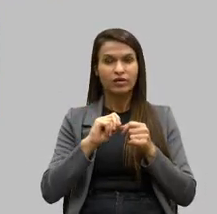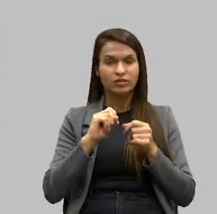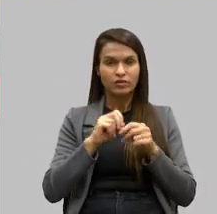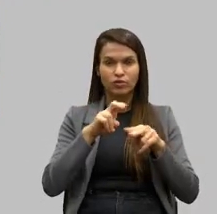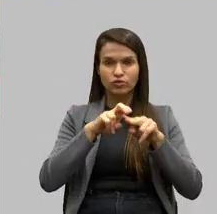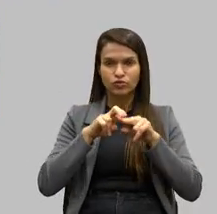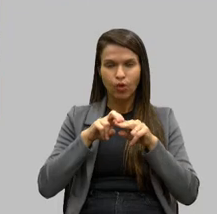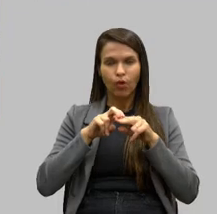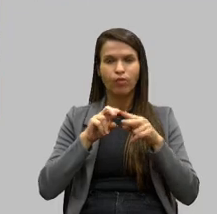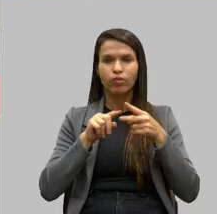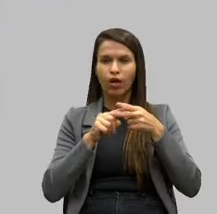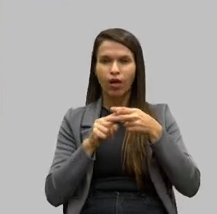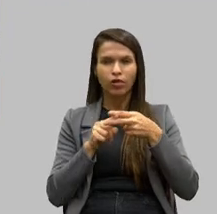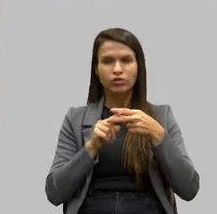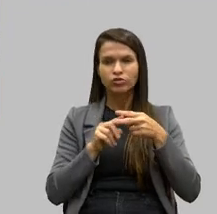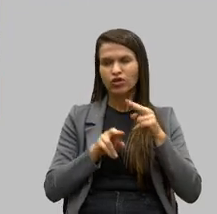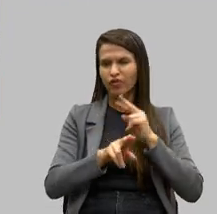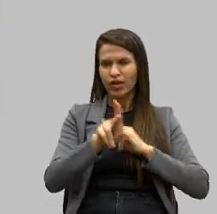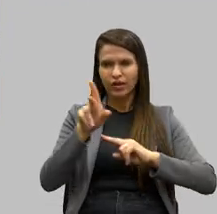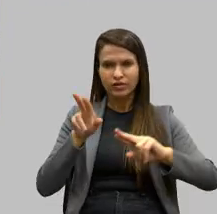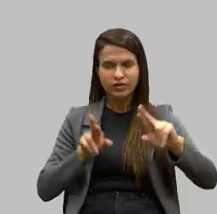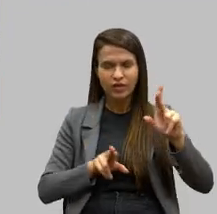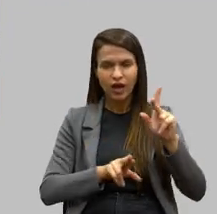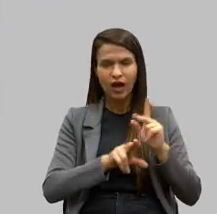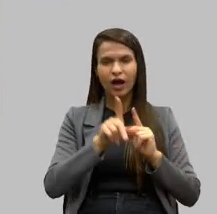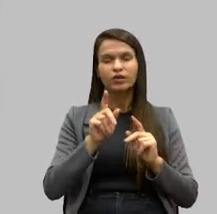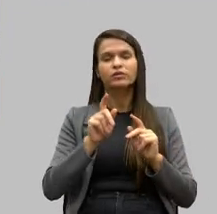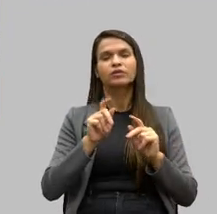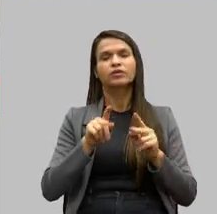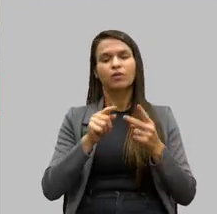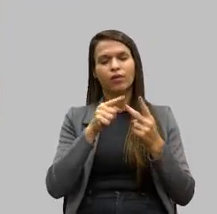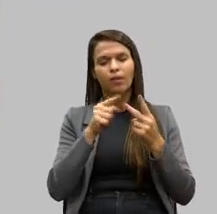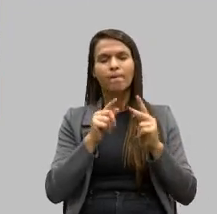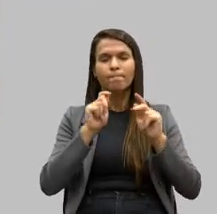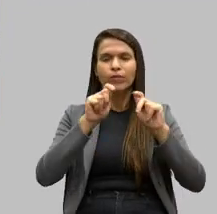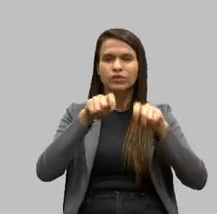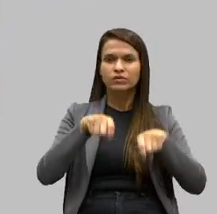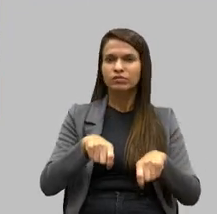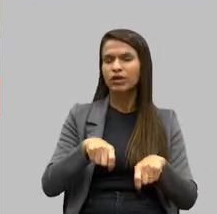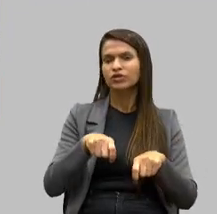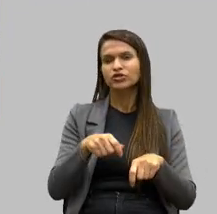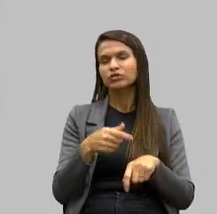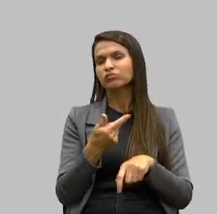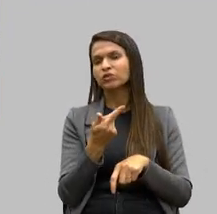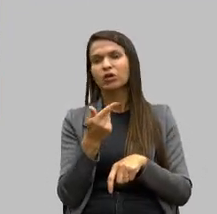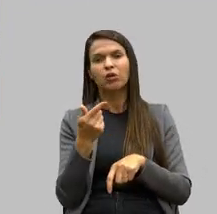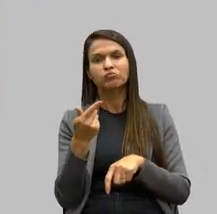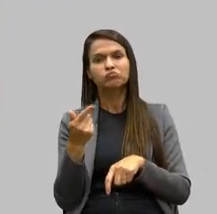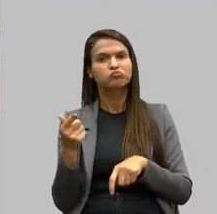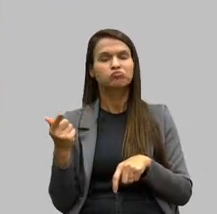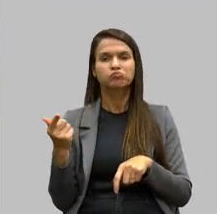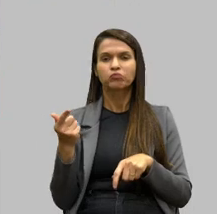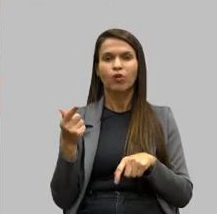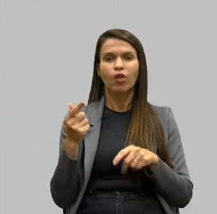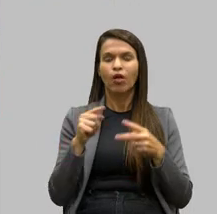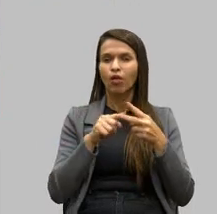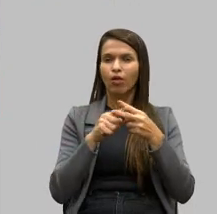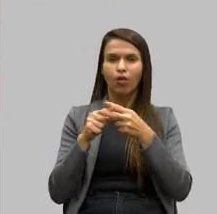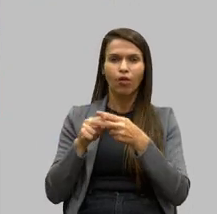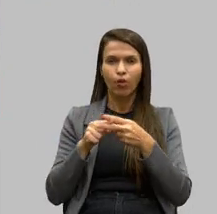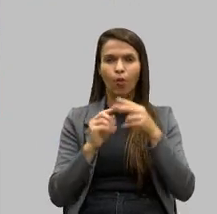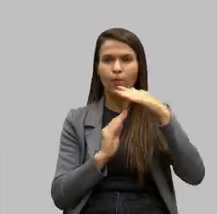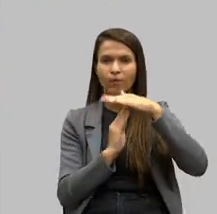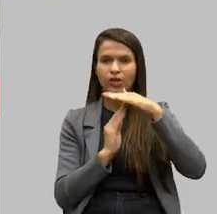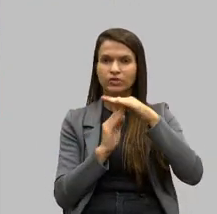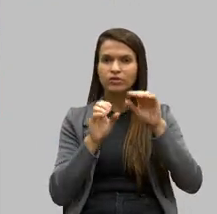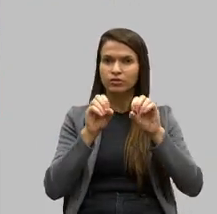reajustes diferenciados, sobre possibilidades de não se ter o reajuste do piso da educação